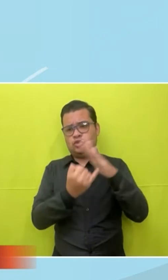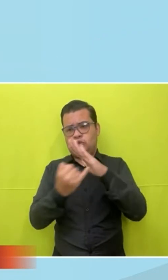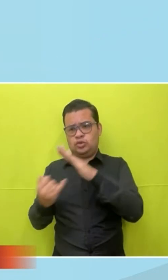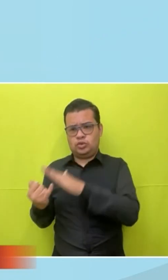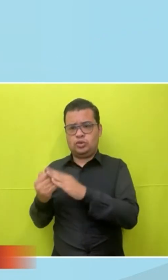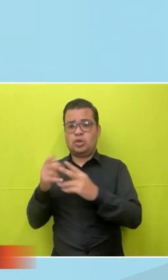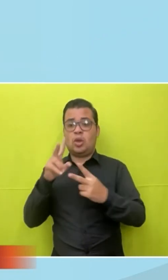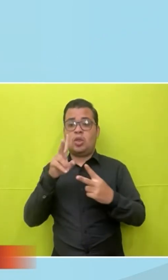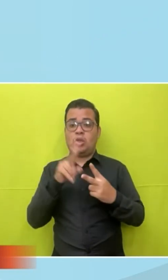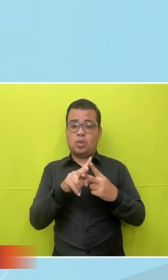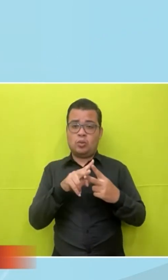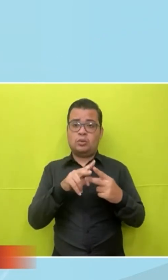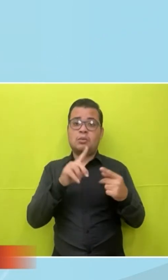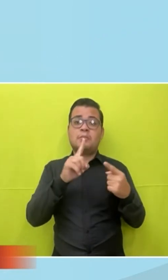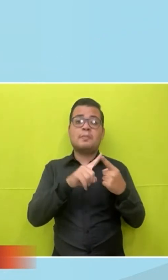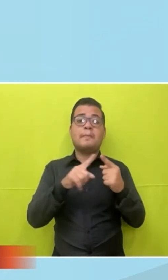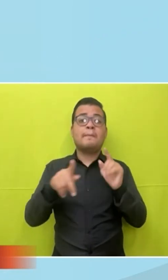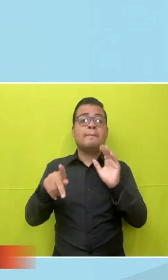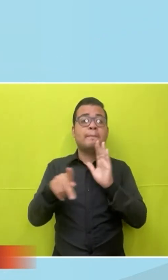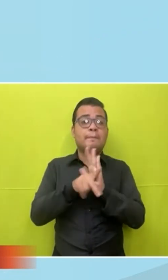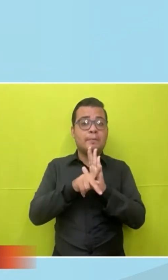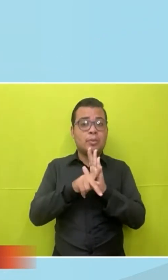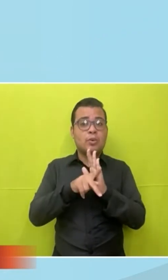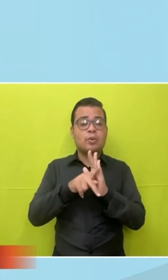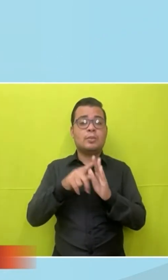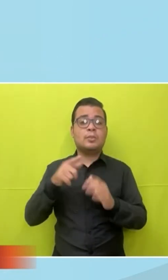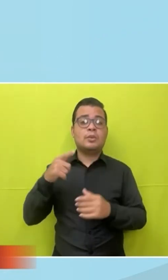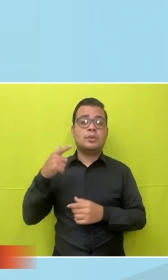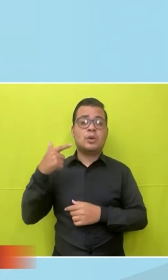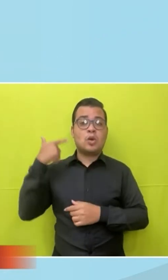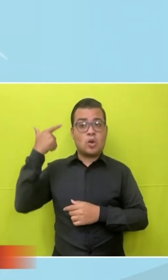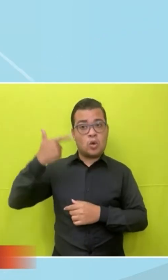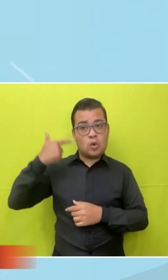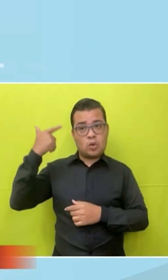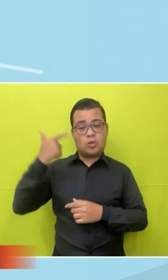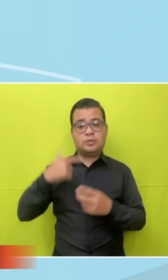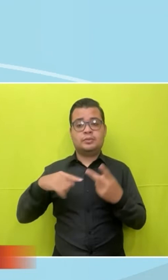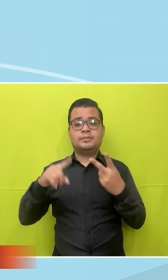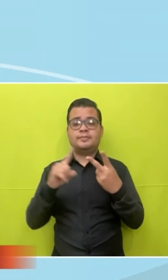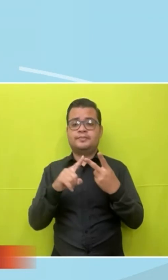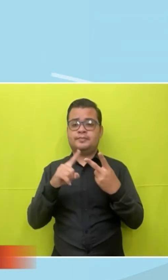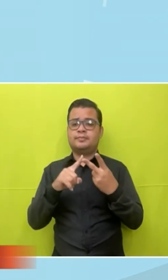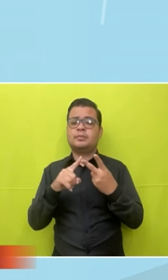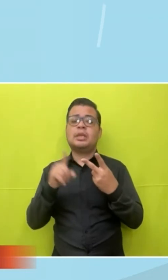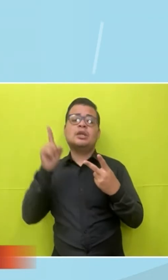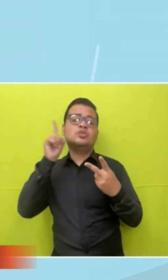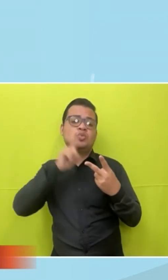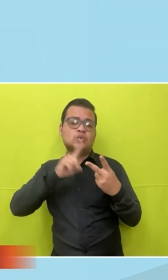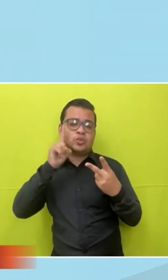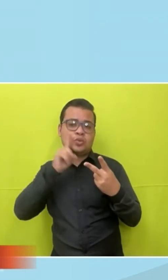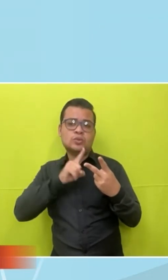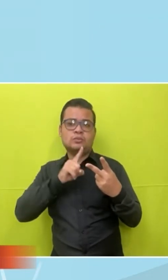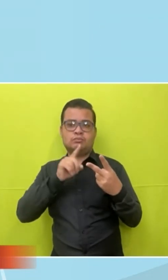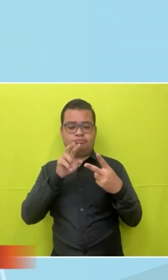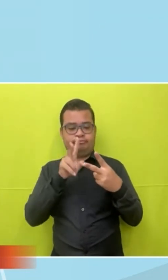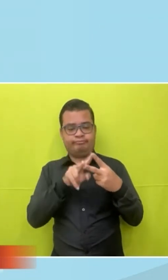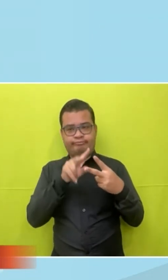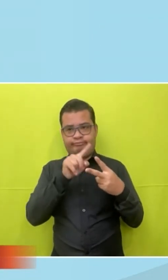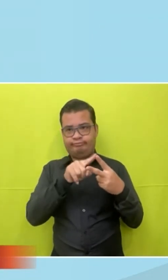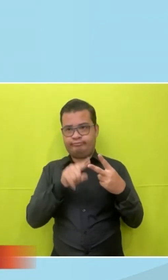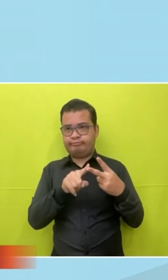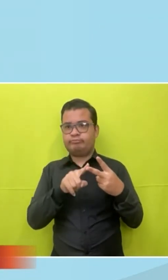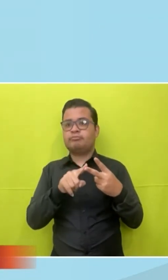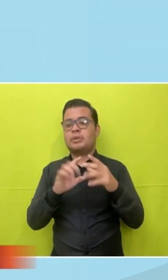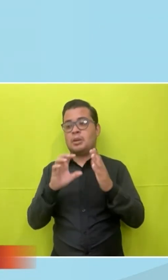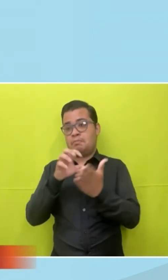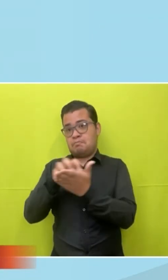Imperial College de Londres e também o Centro Médico Cedars-Sinai, dos Estados Unidos, publicaram um artigo